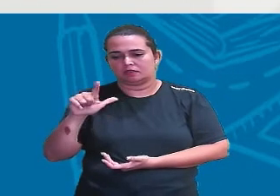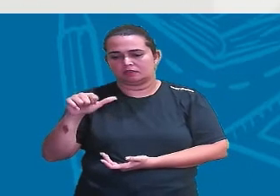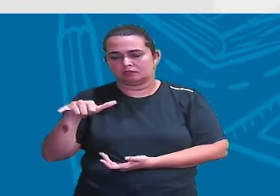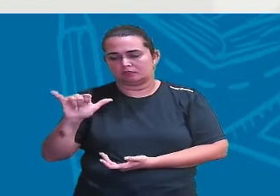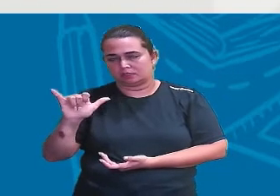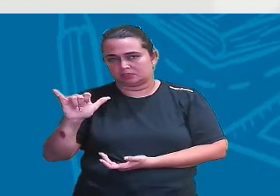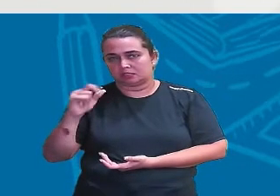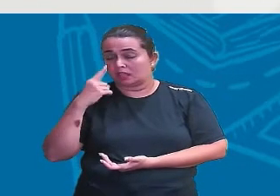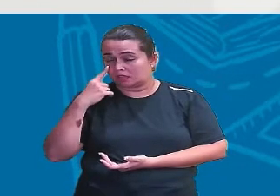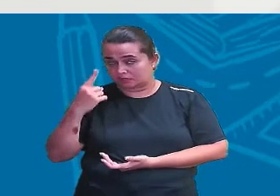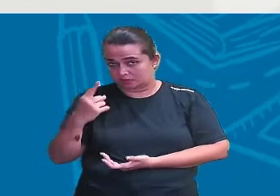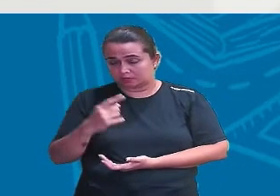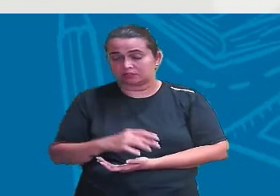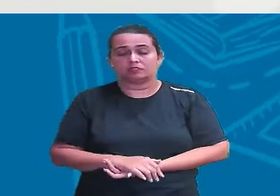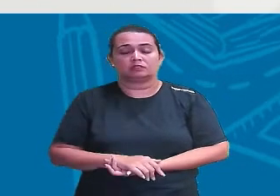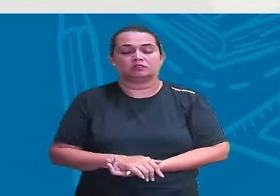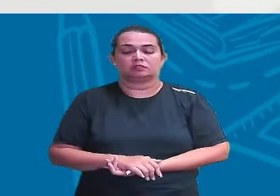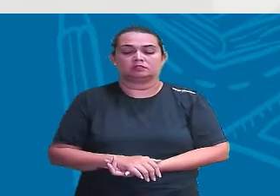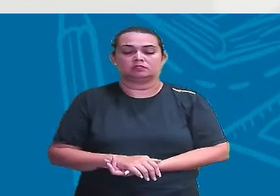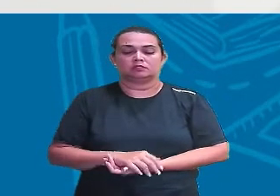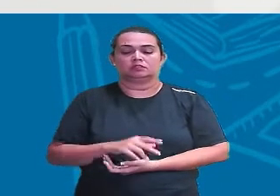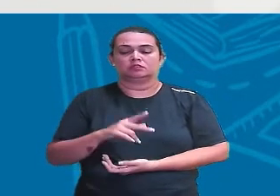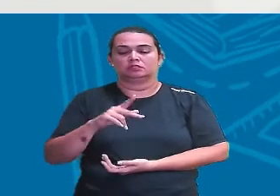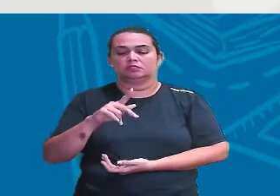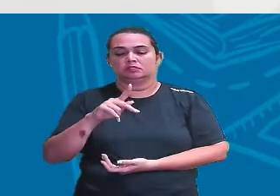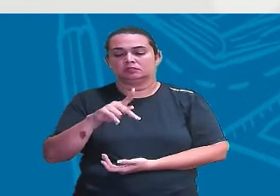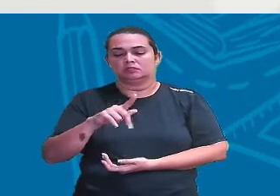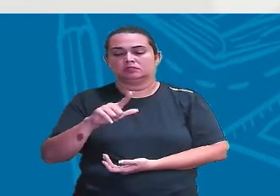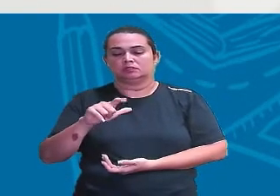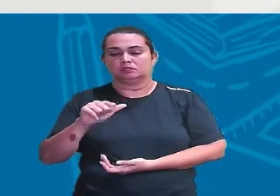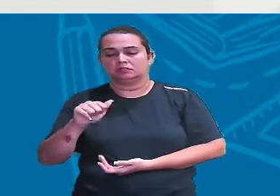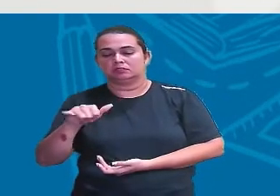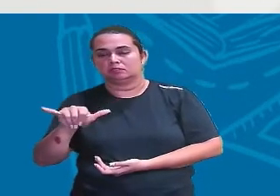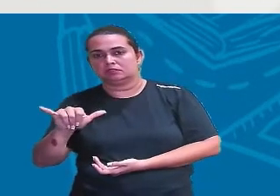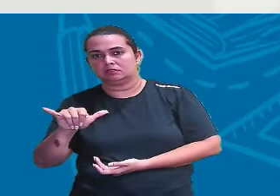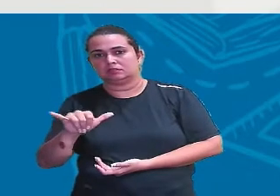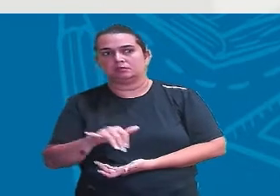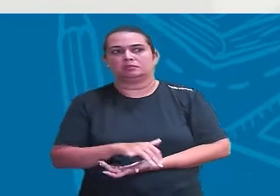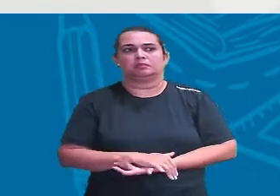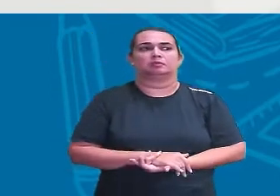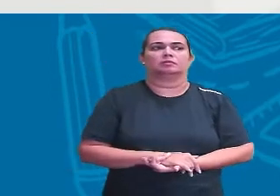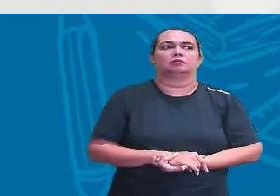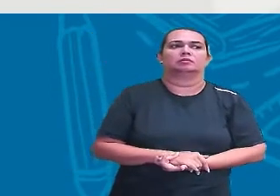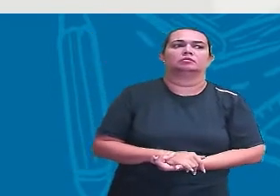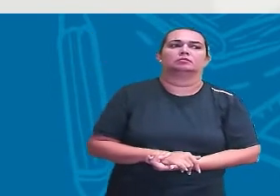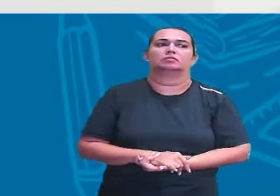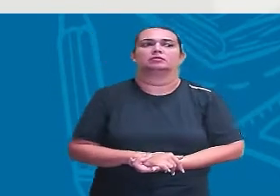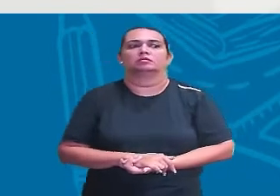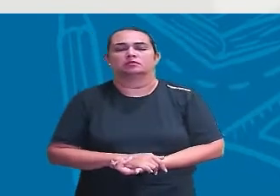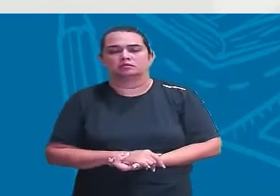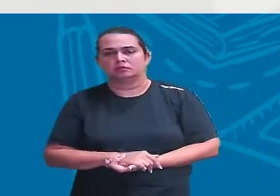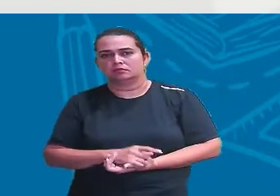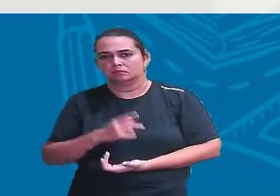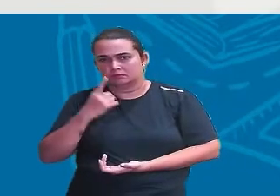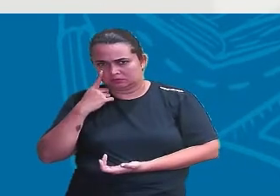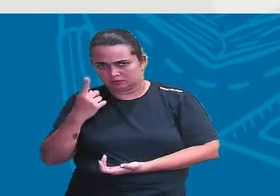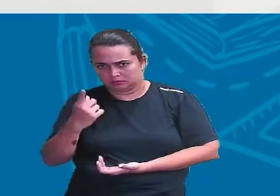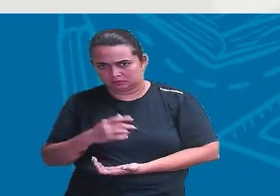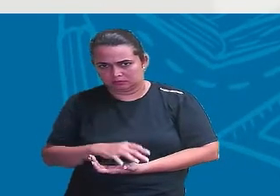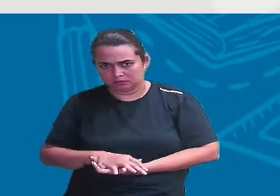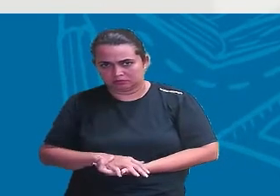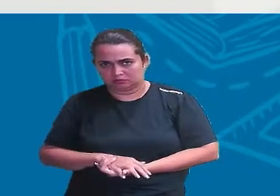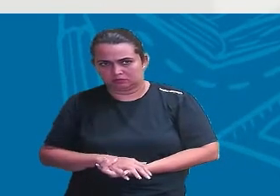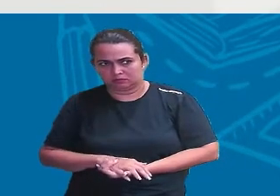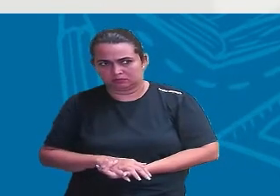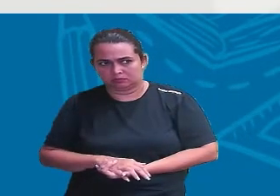também como advérbios conjuntivos? Se for, você já vai cortando. E play, a gente viu também como advérbio